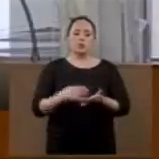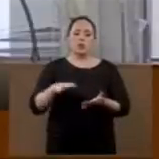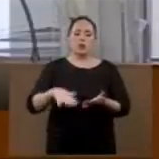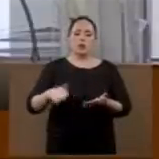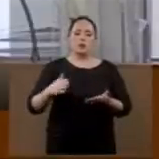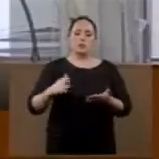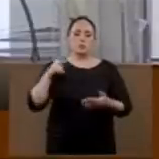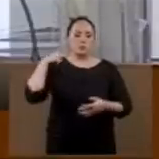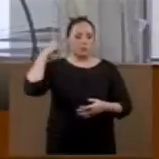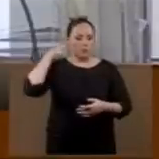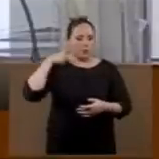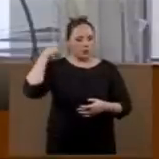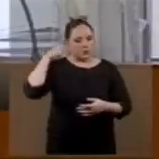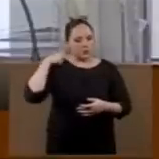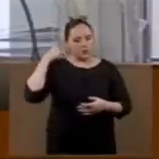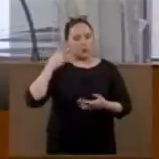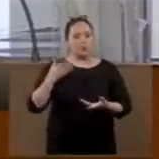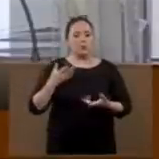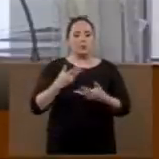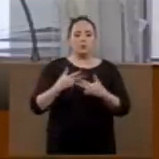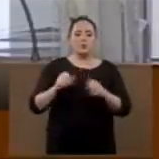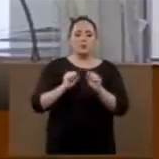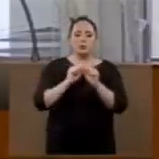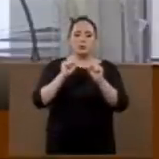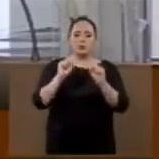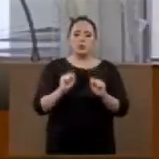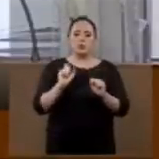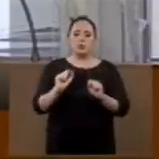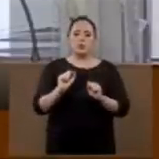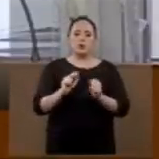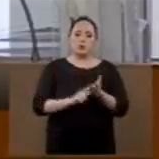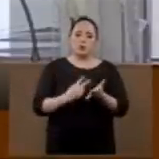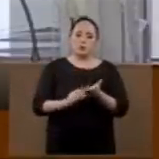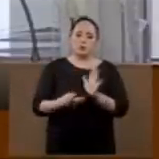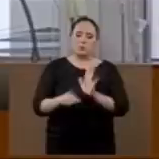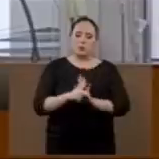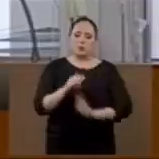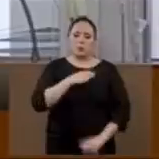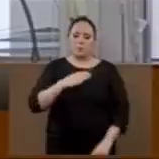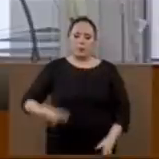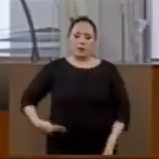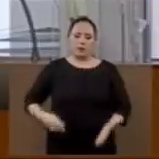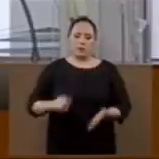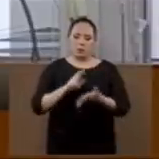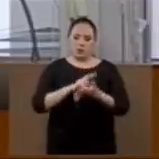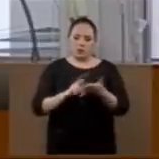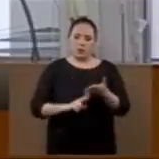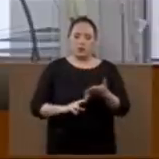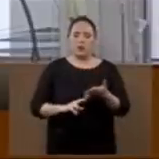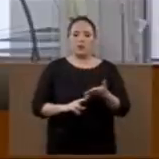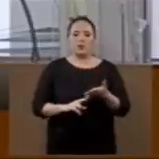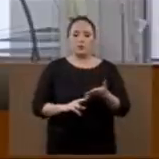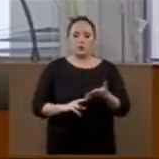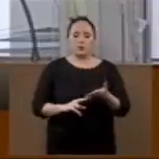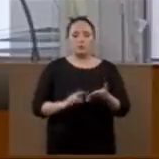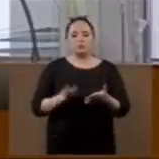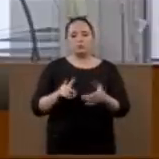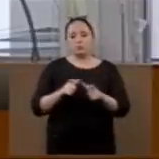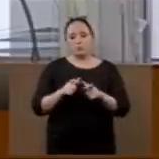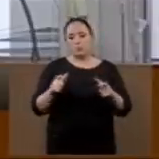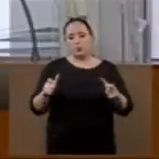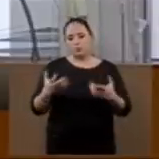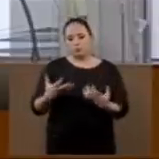política, vedada no nosso sistema, a interpretação sugerida pelo ministro relator e que foi, por